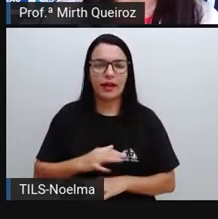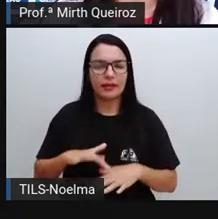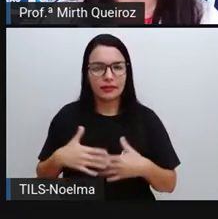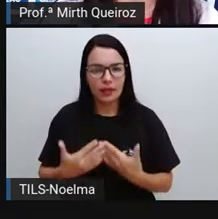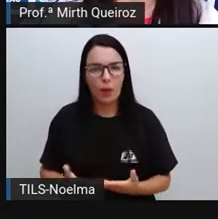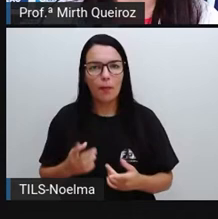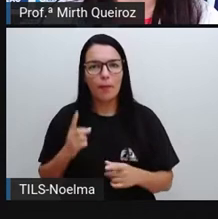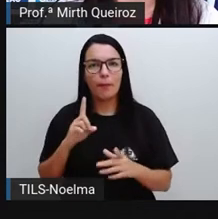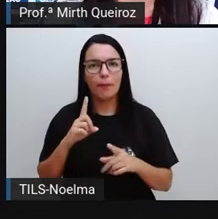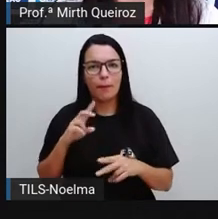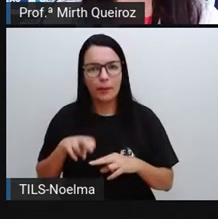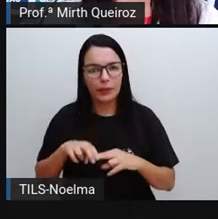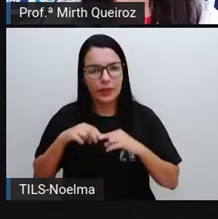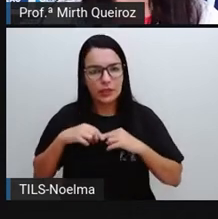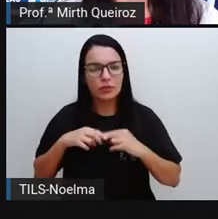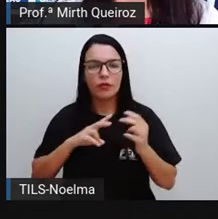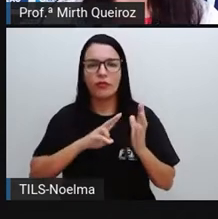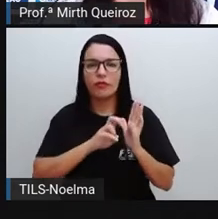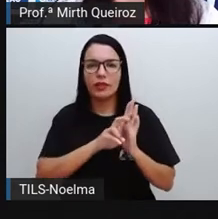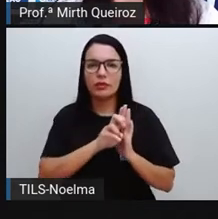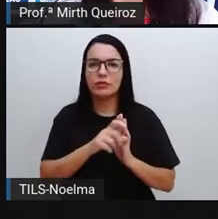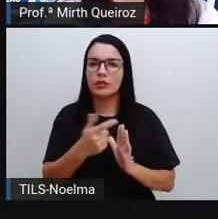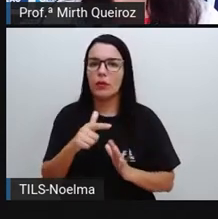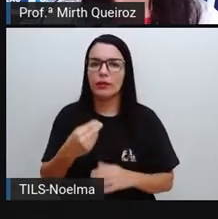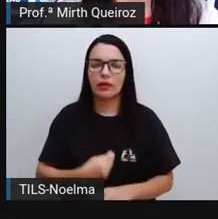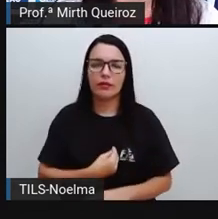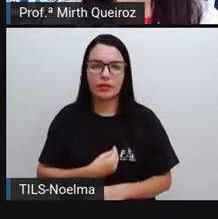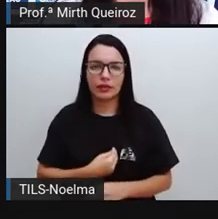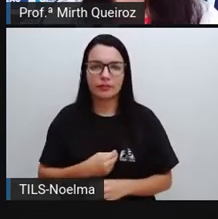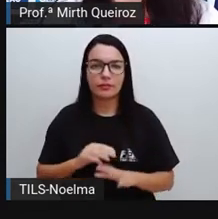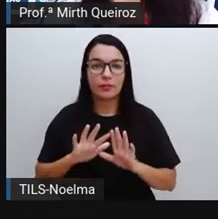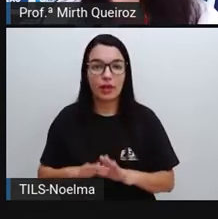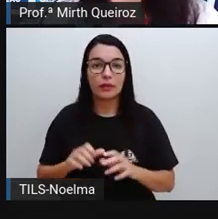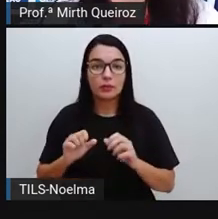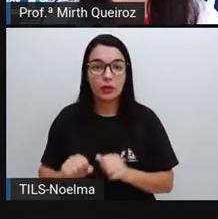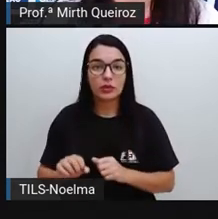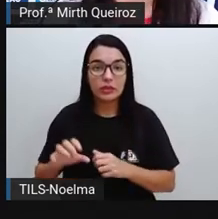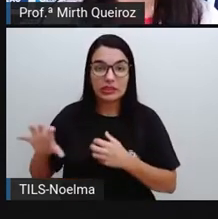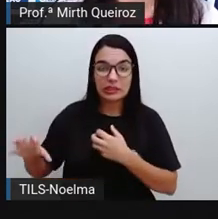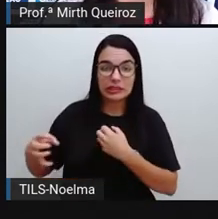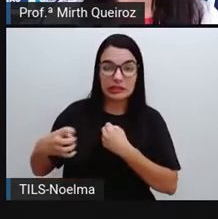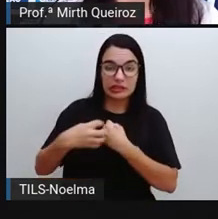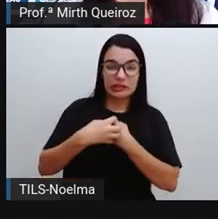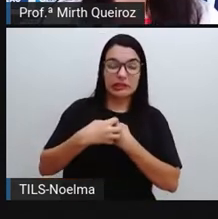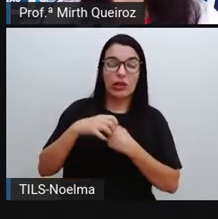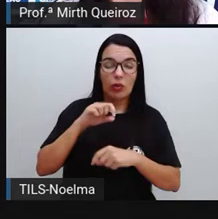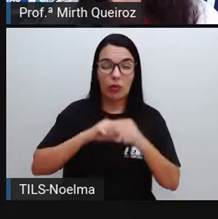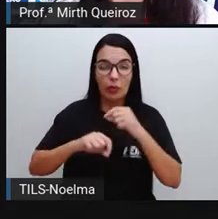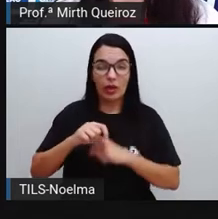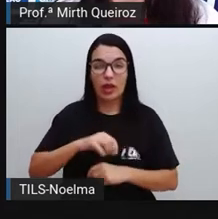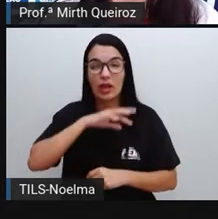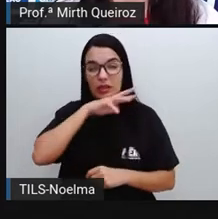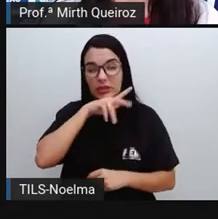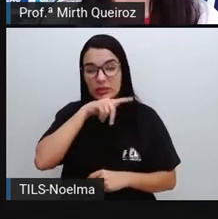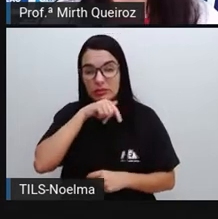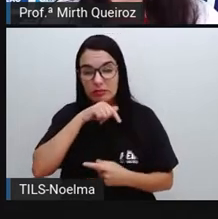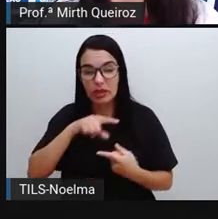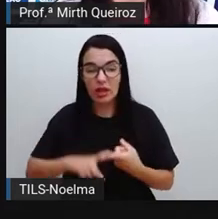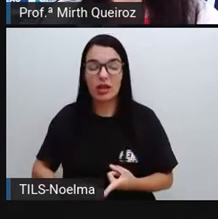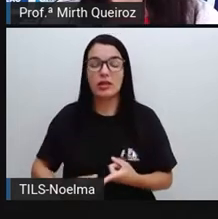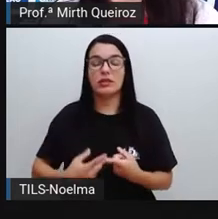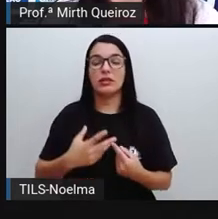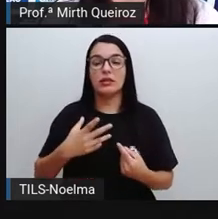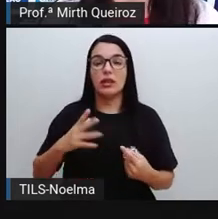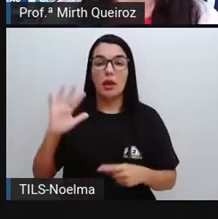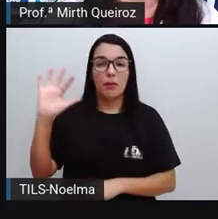pela maioria dos cientistas. Eles podem infectar animais, podem infectar plantas e até mesmo bactérias. Isso